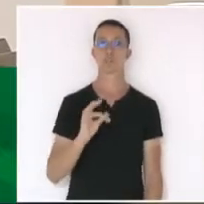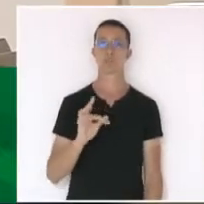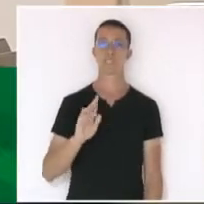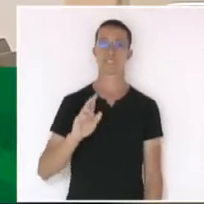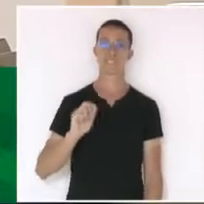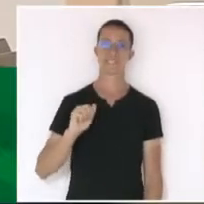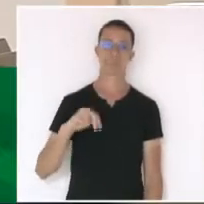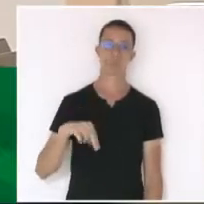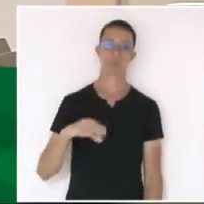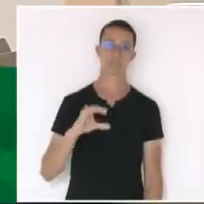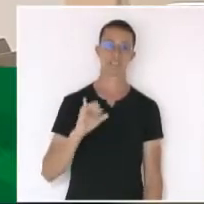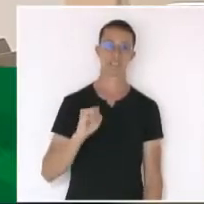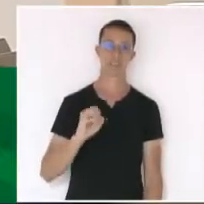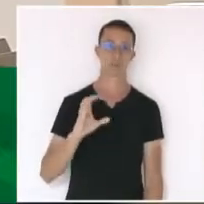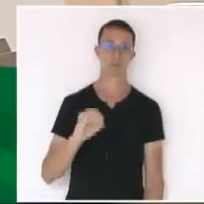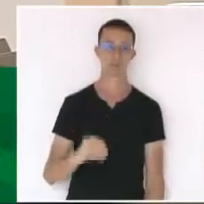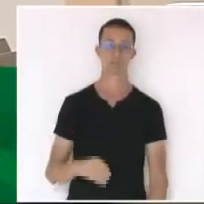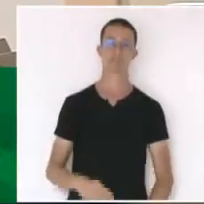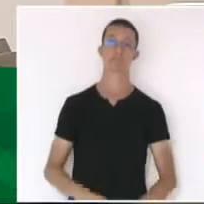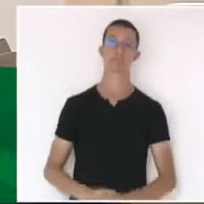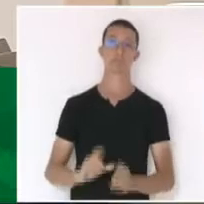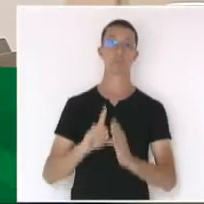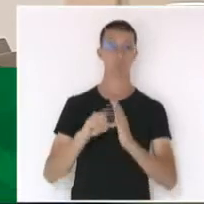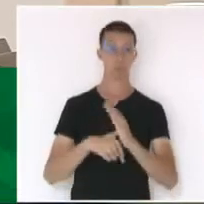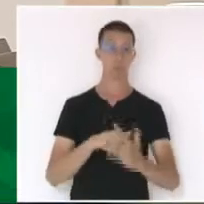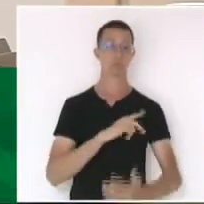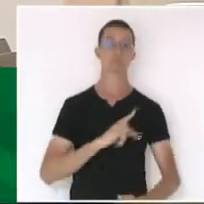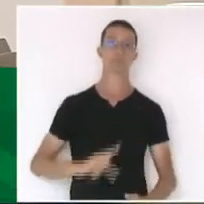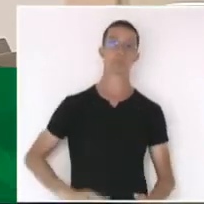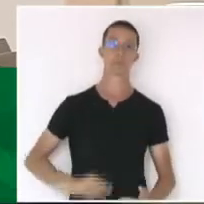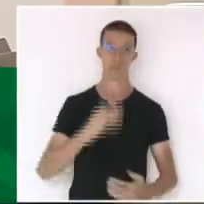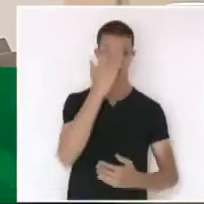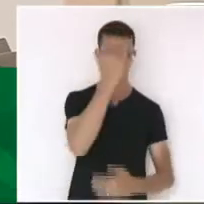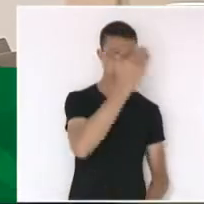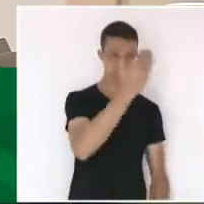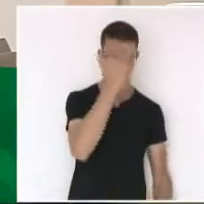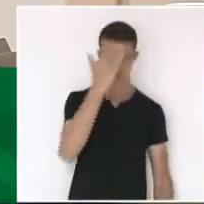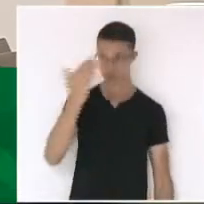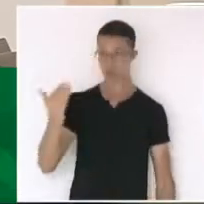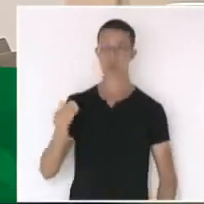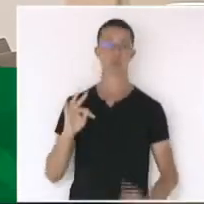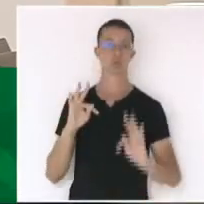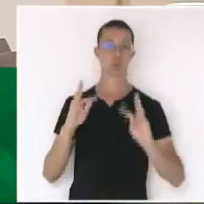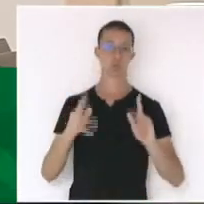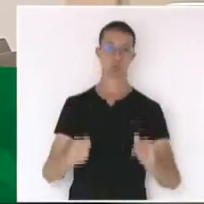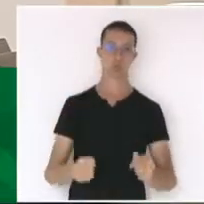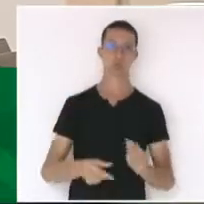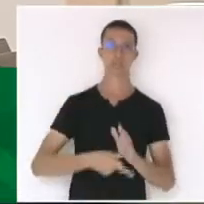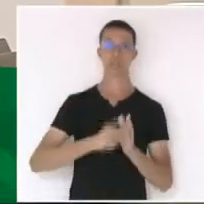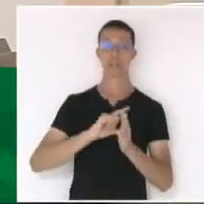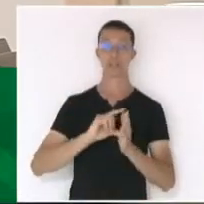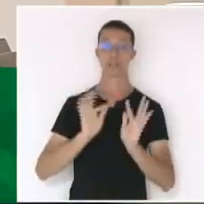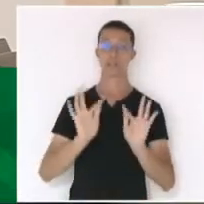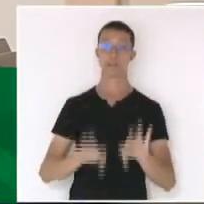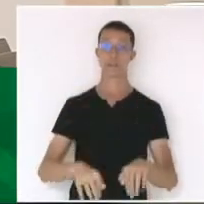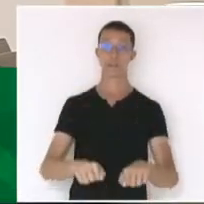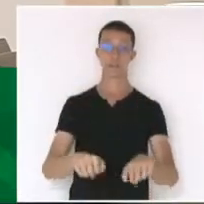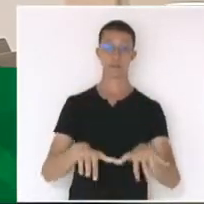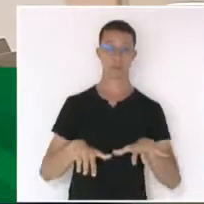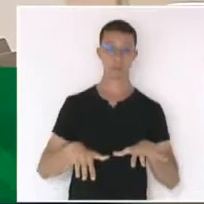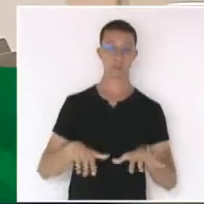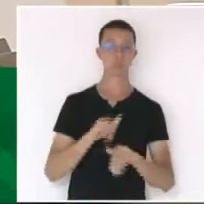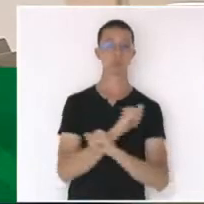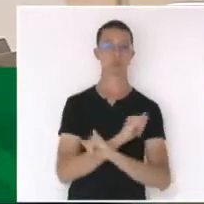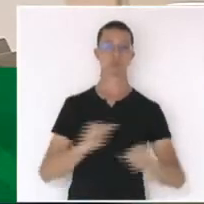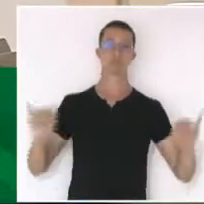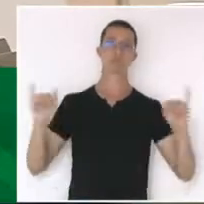finalizando se o presidente agradeceu a todos pela presença e antes de encerrar a sessão comunica anunciou a